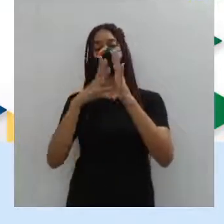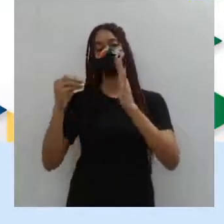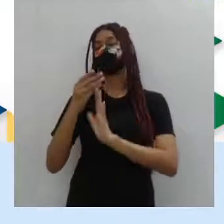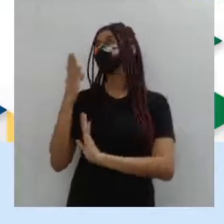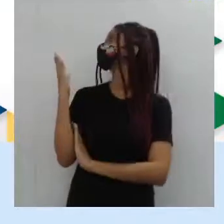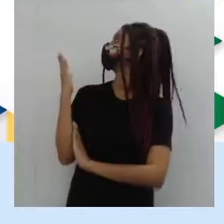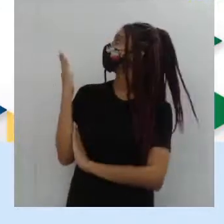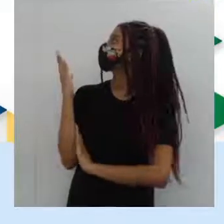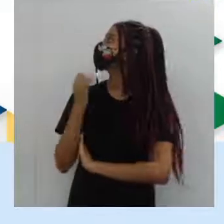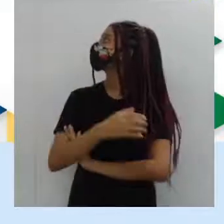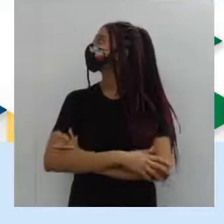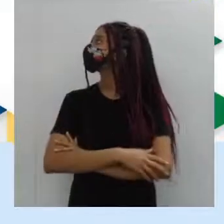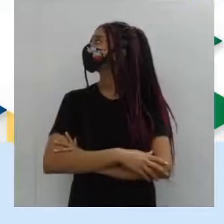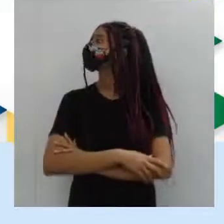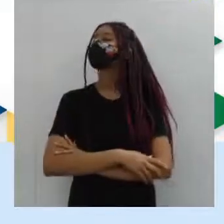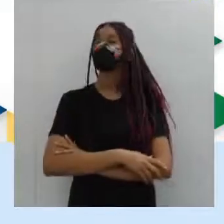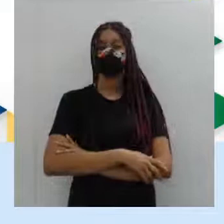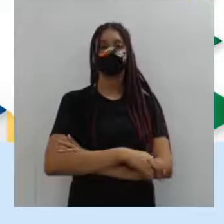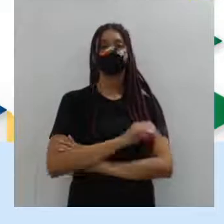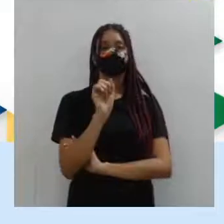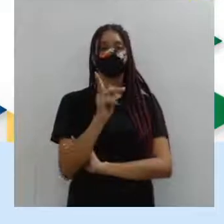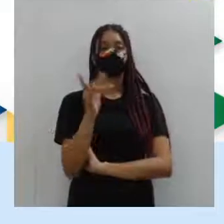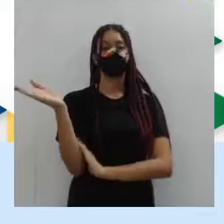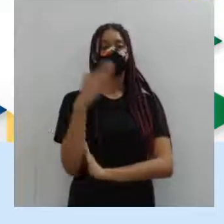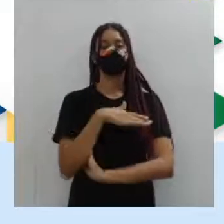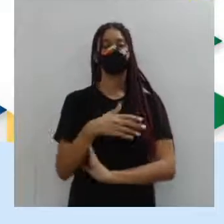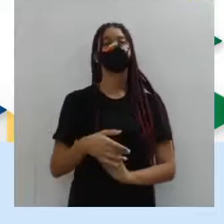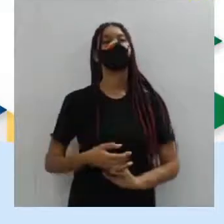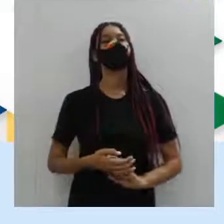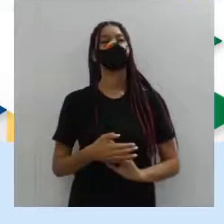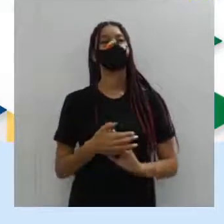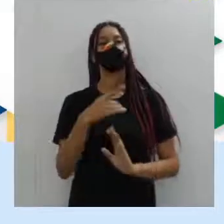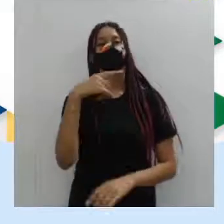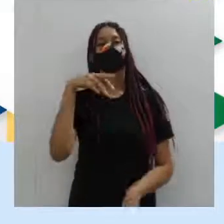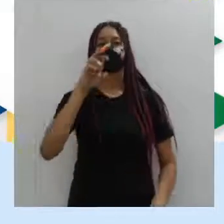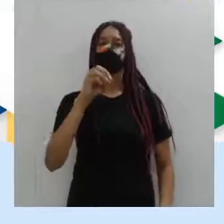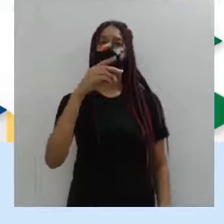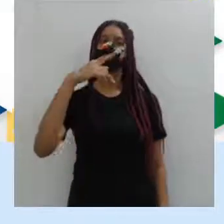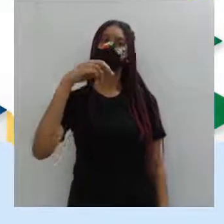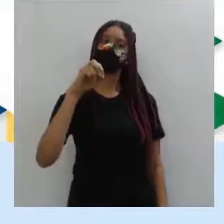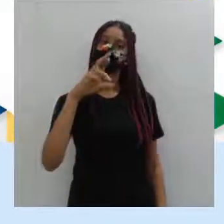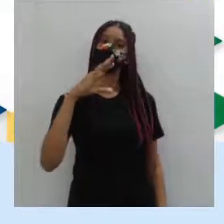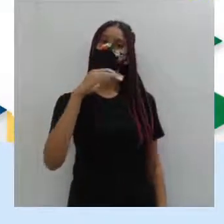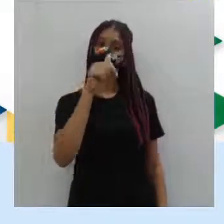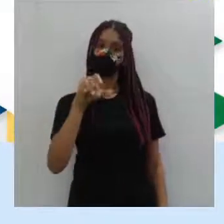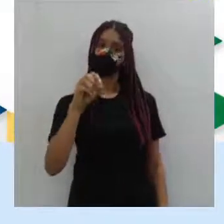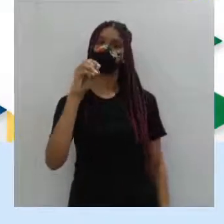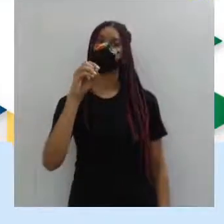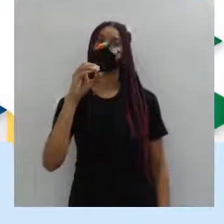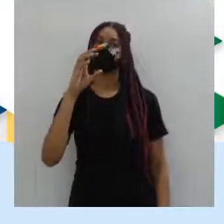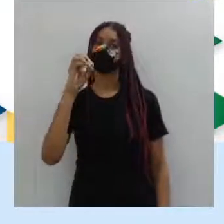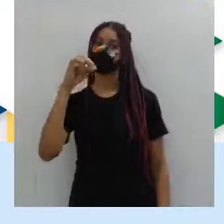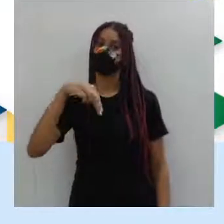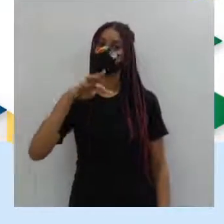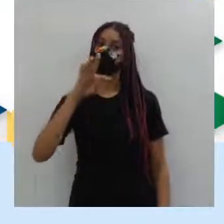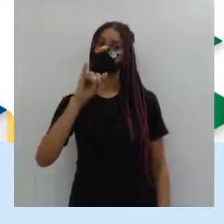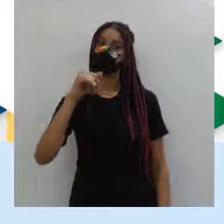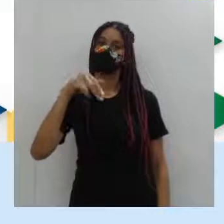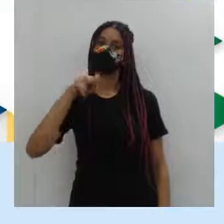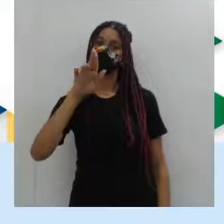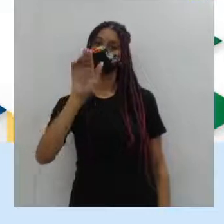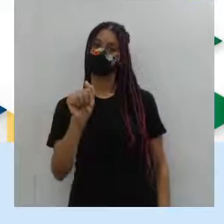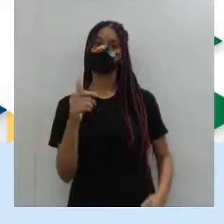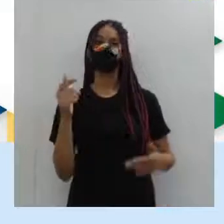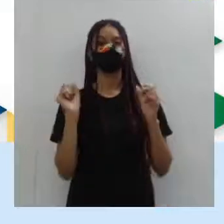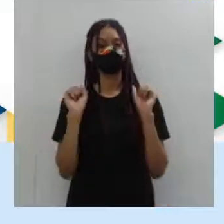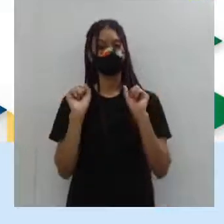calcular, tá? Segue comigo agora, proporção contínua. Já vimos razão, proporção, quarta proporcional e